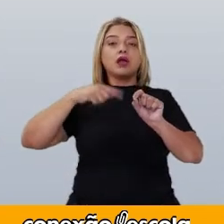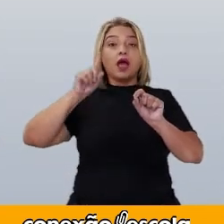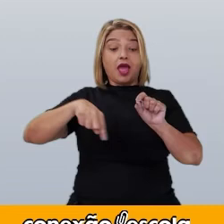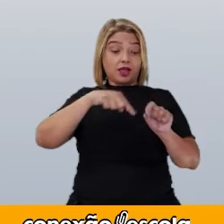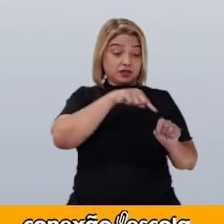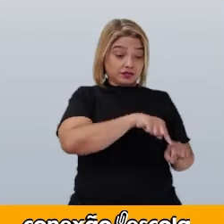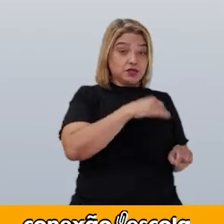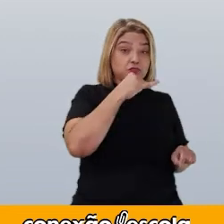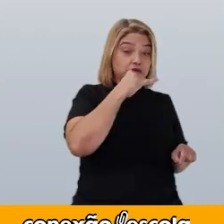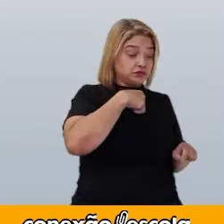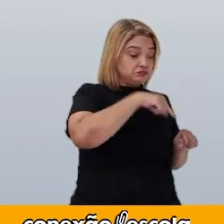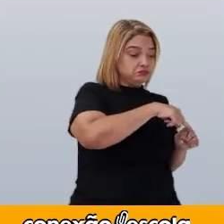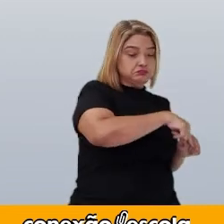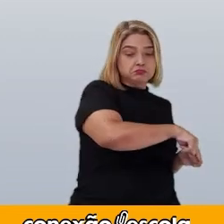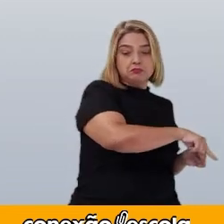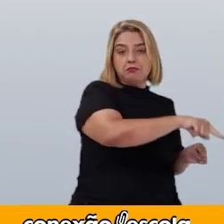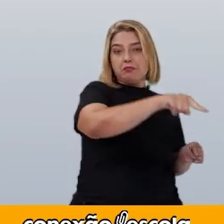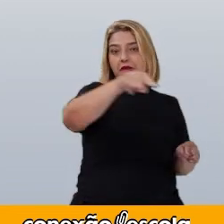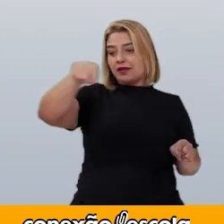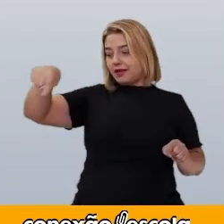estava. Olha que interessante.